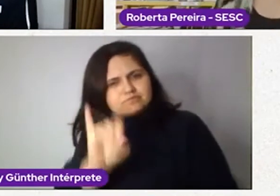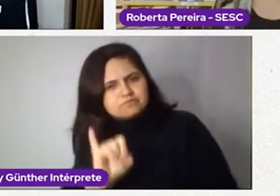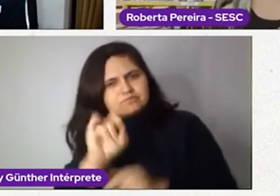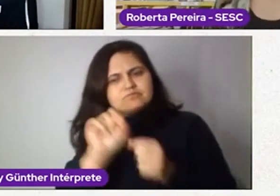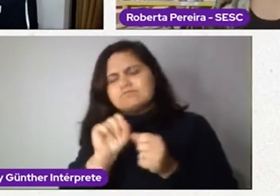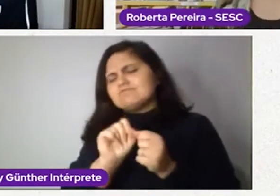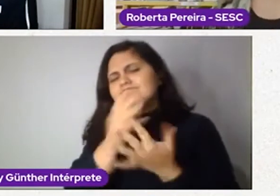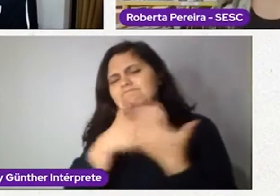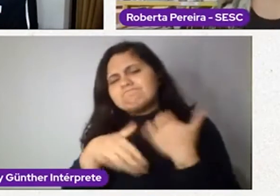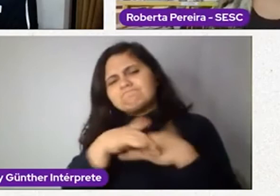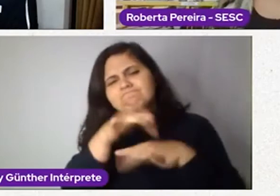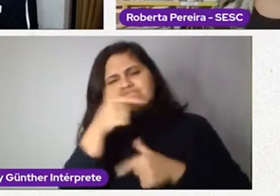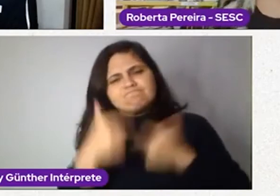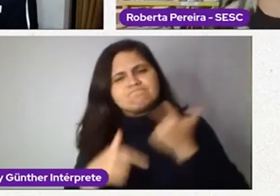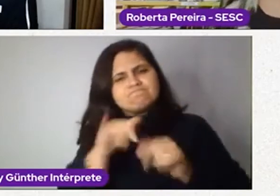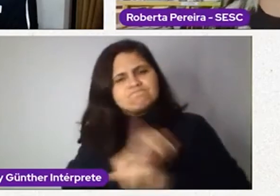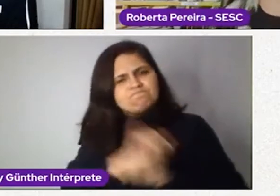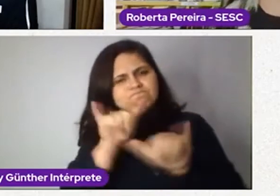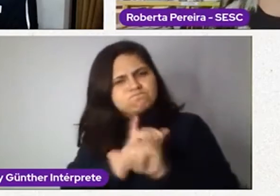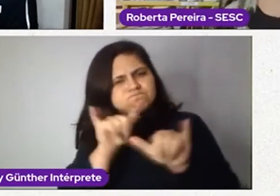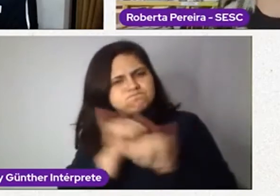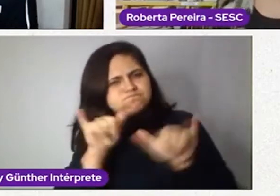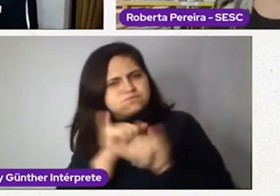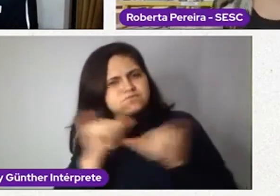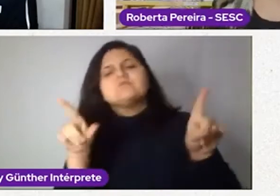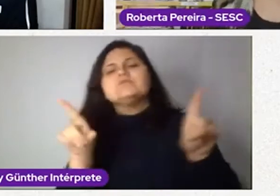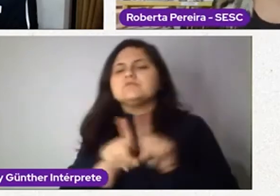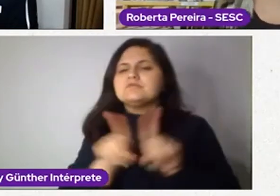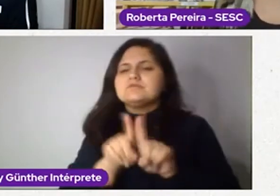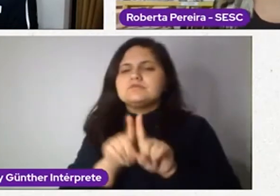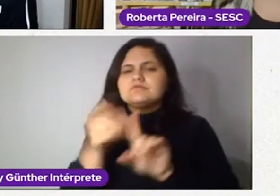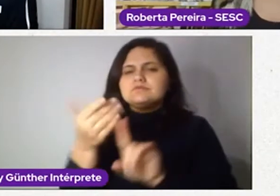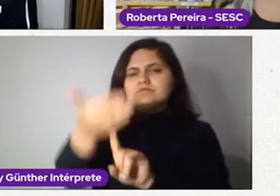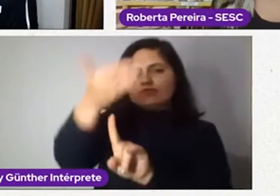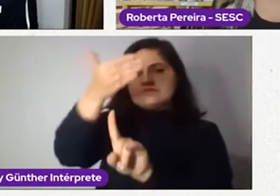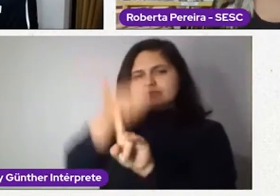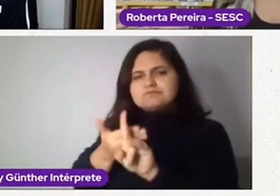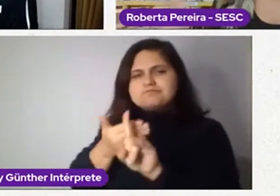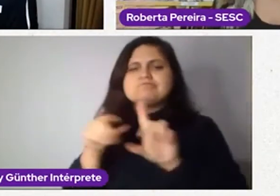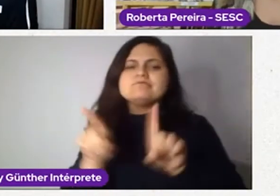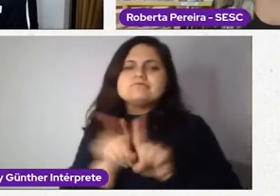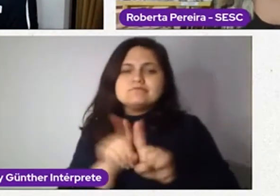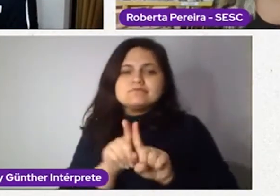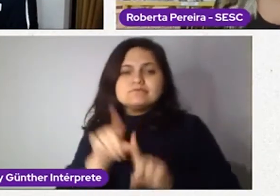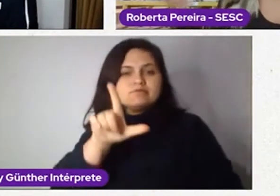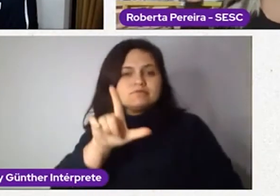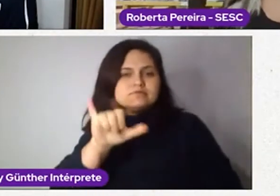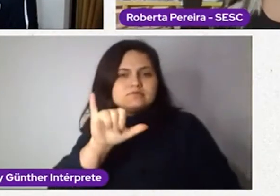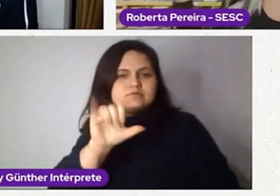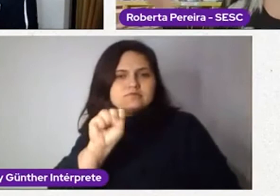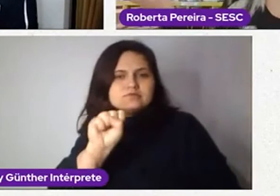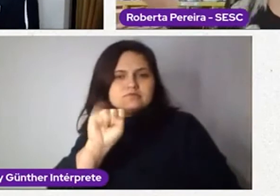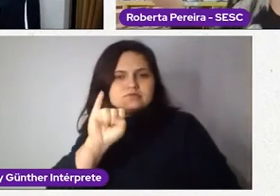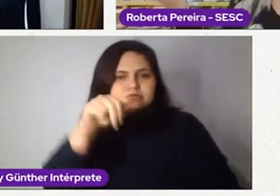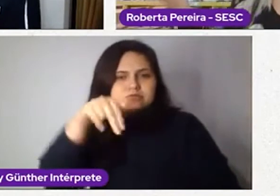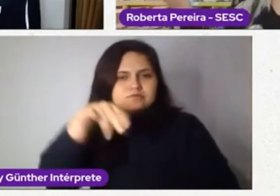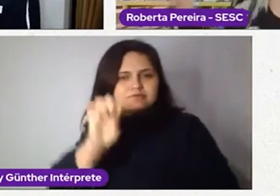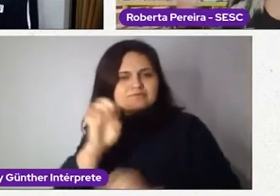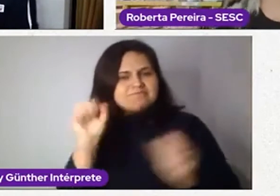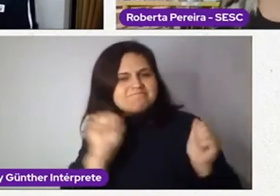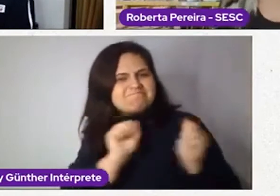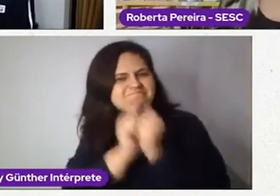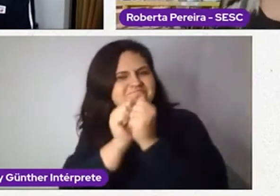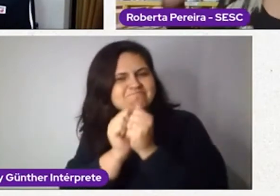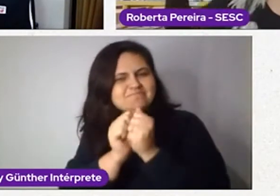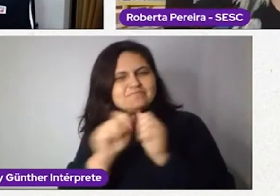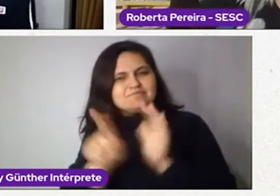também todo esse trabalho de divulgação e os bastidores. E também a Lisiane, que é a minha fiel escudeira